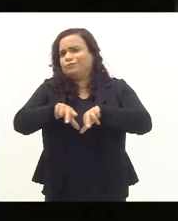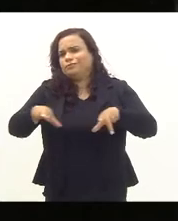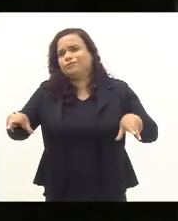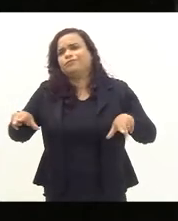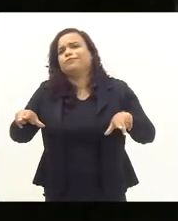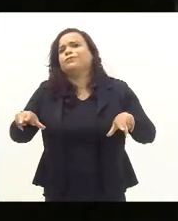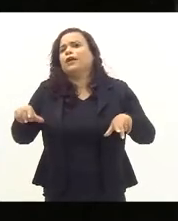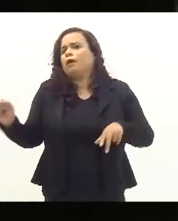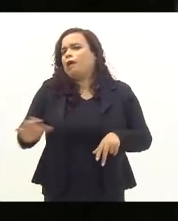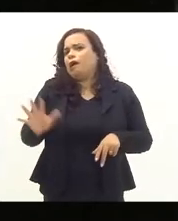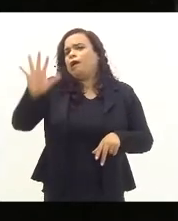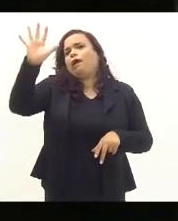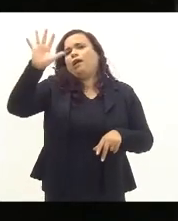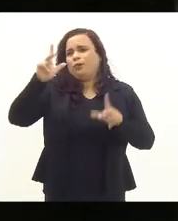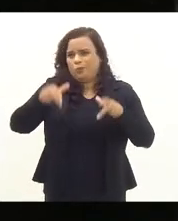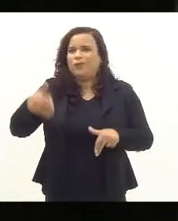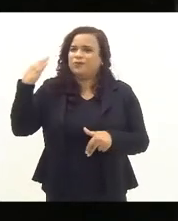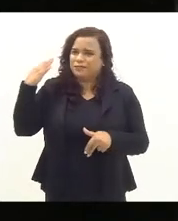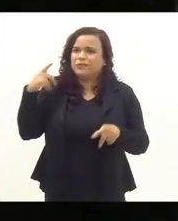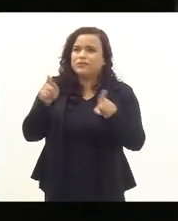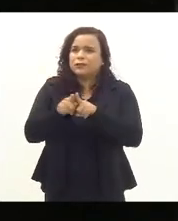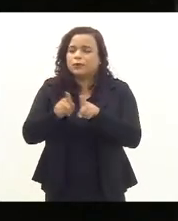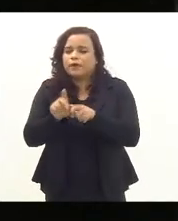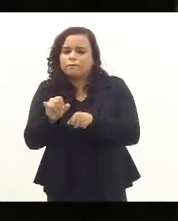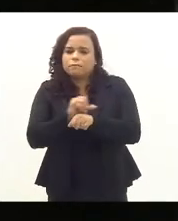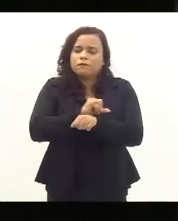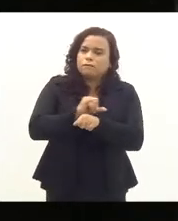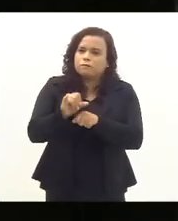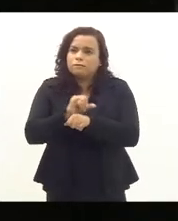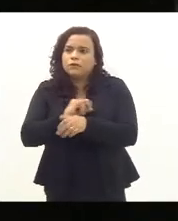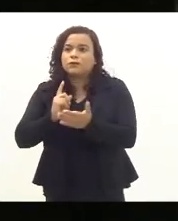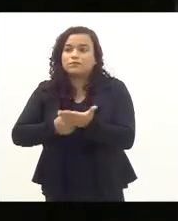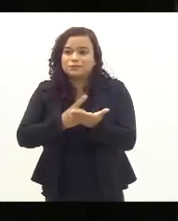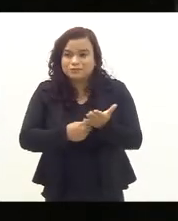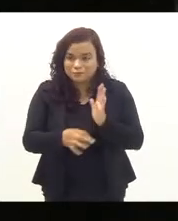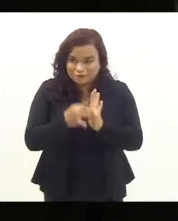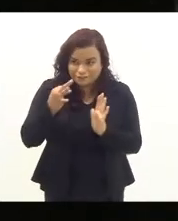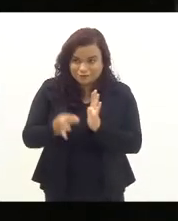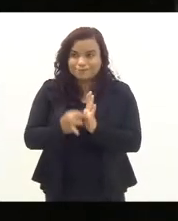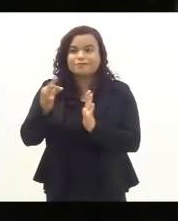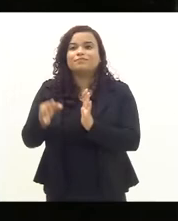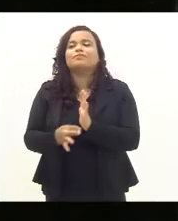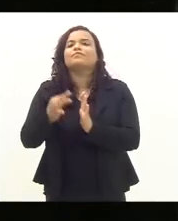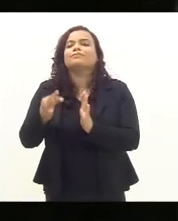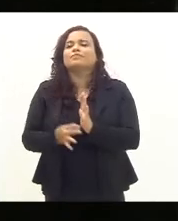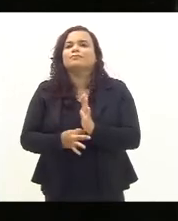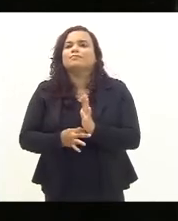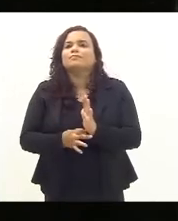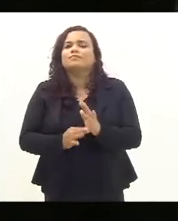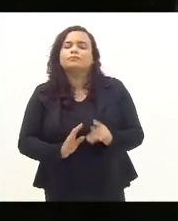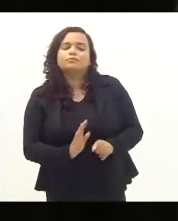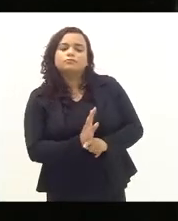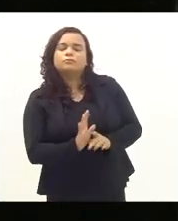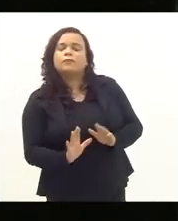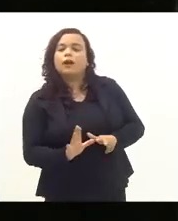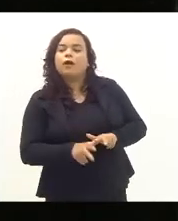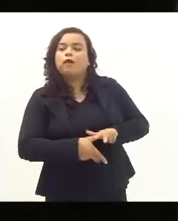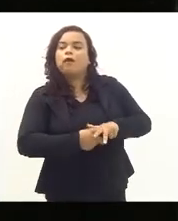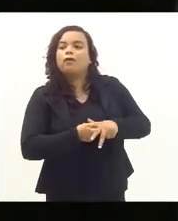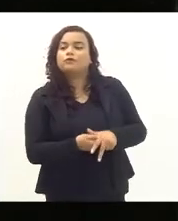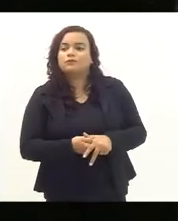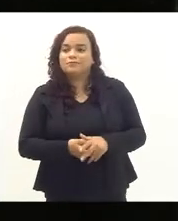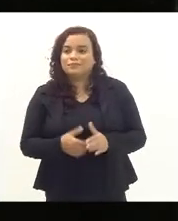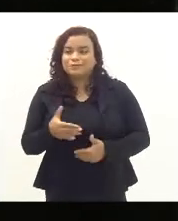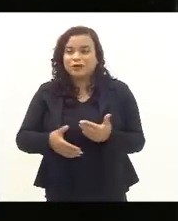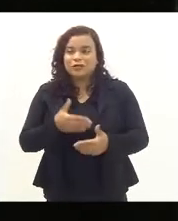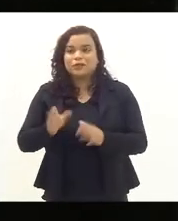com sobrepreço nem esquemas de contratação é nem esquema de corrupção no processo